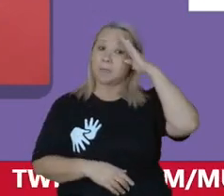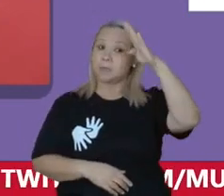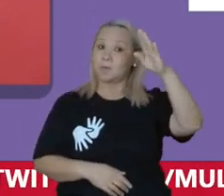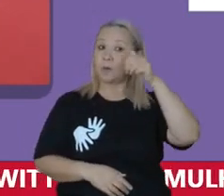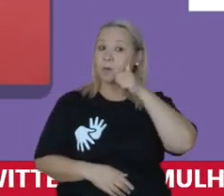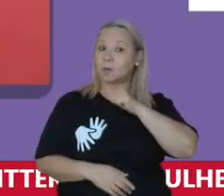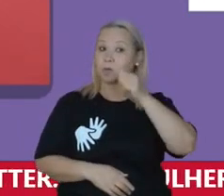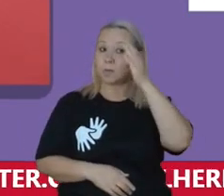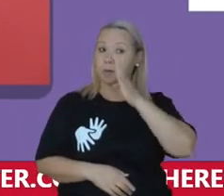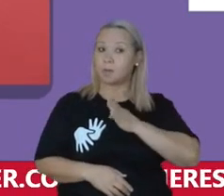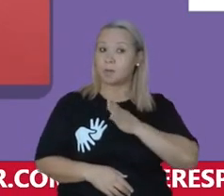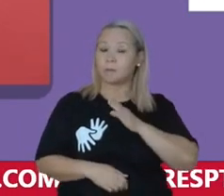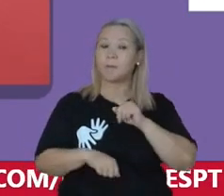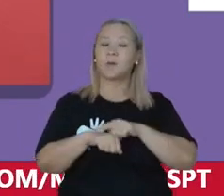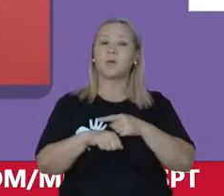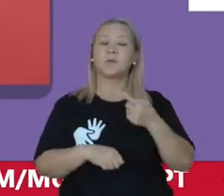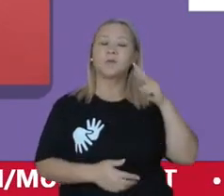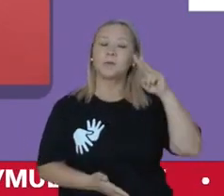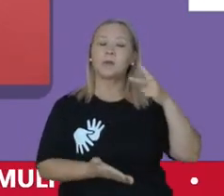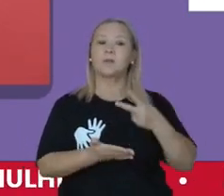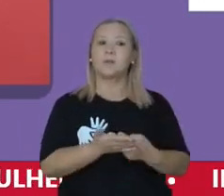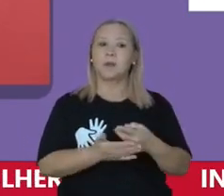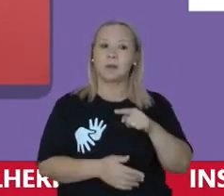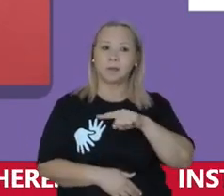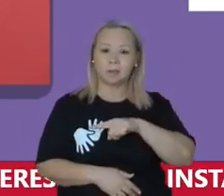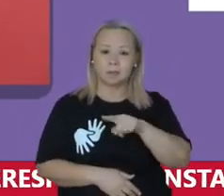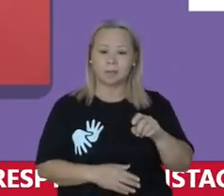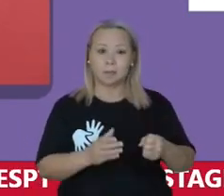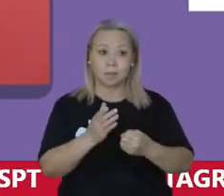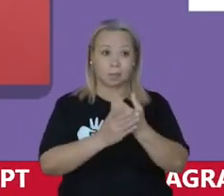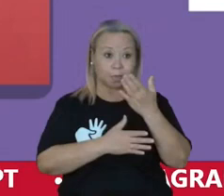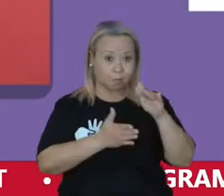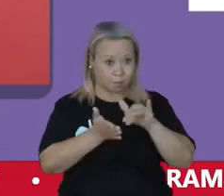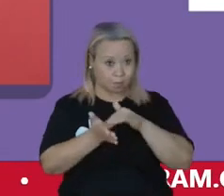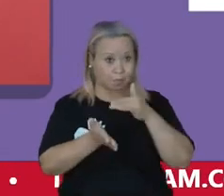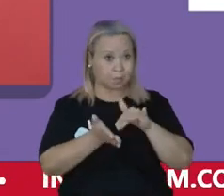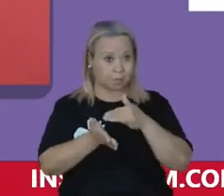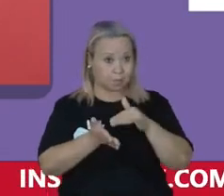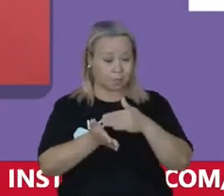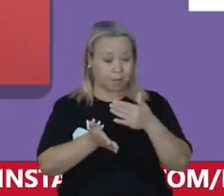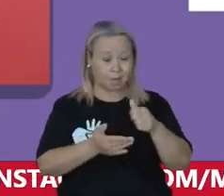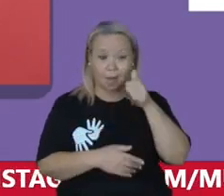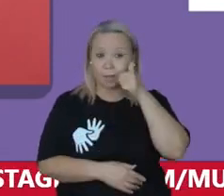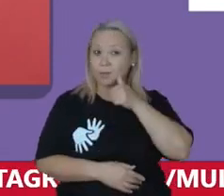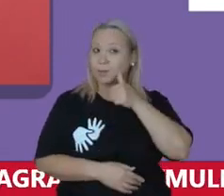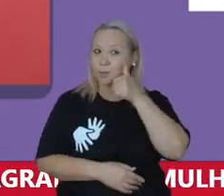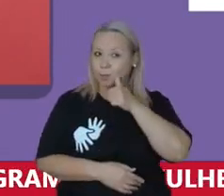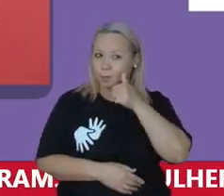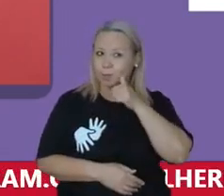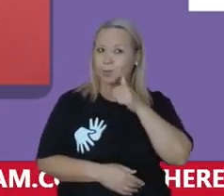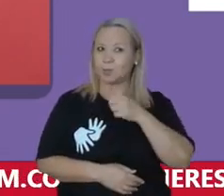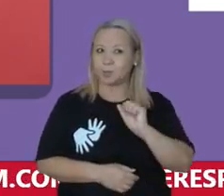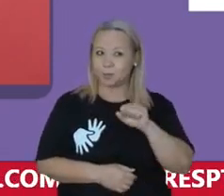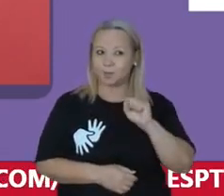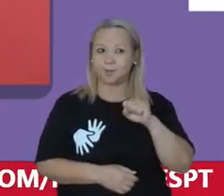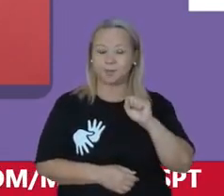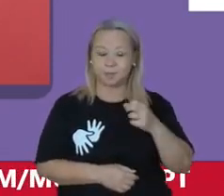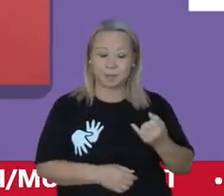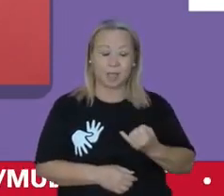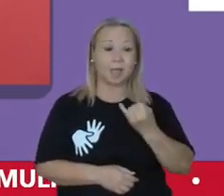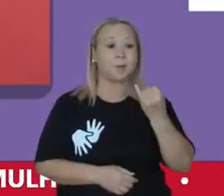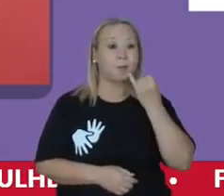brasileiras. Quando você reconhece isso e cria uma secretaria de mulheres, é muito